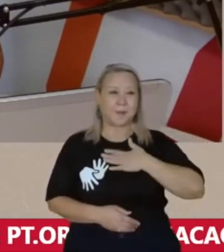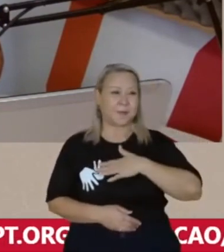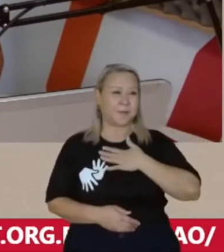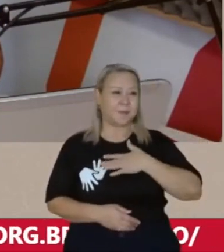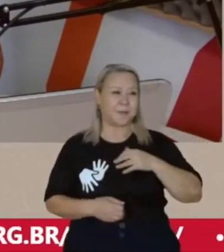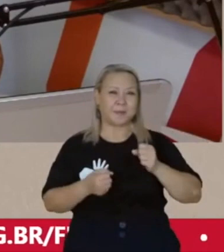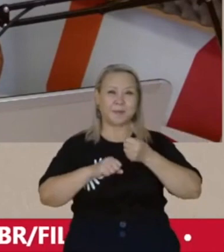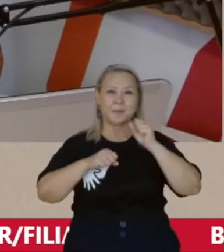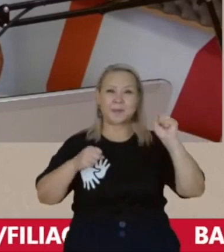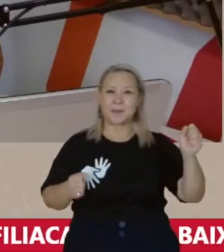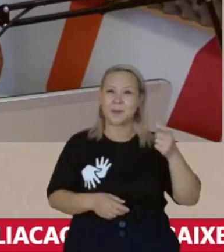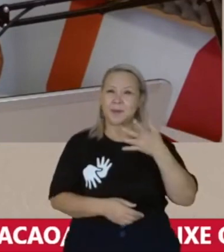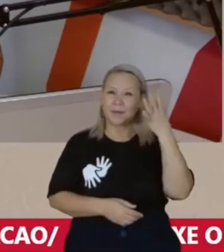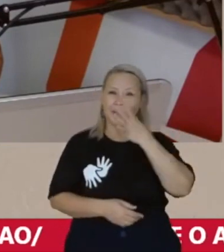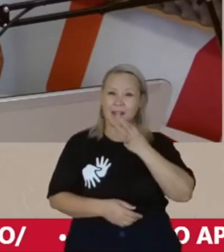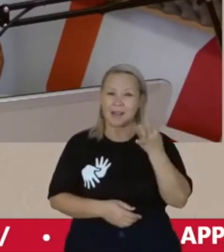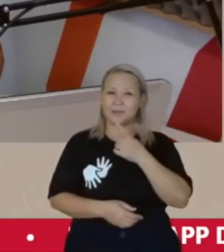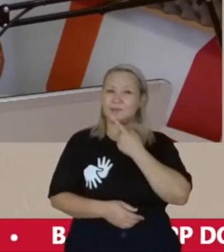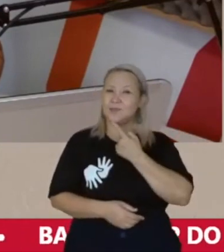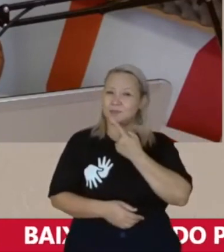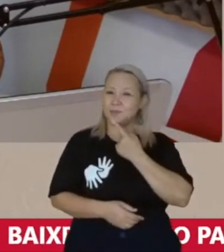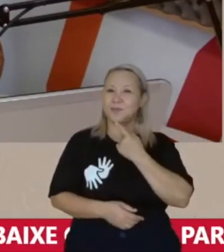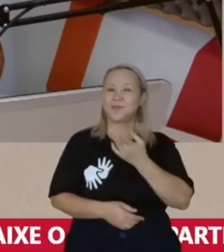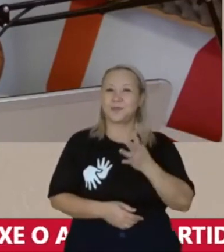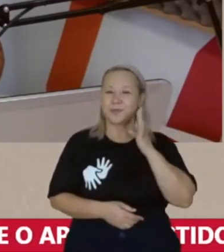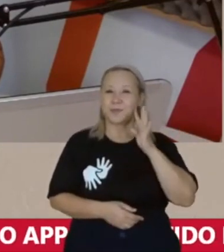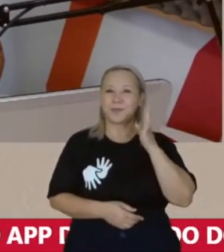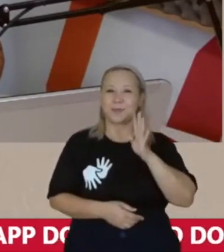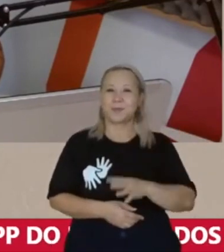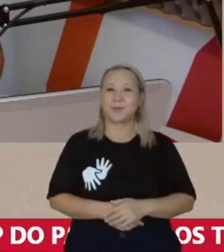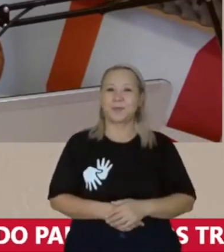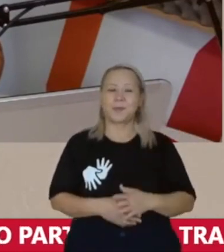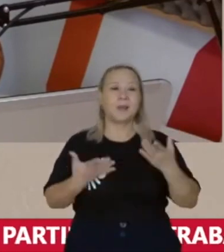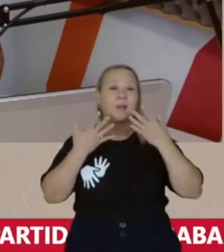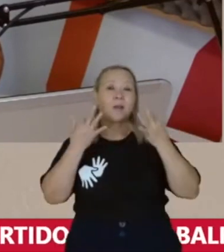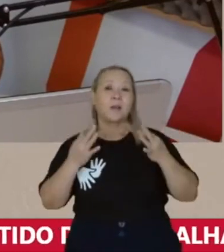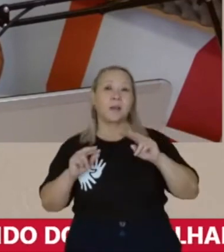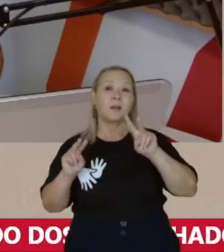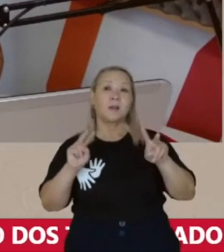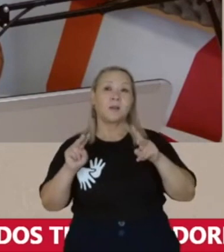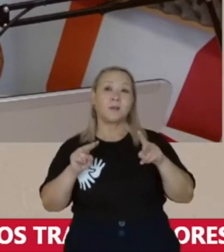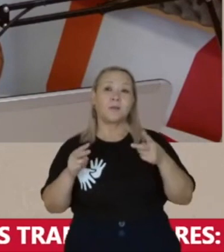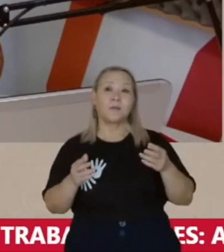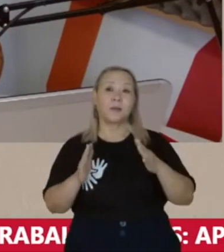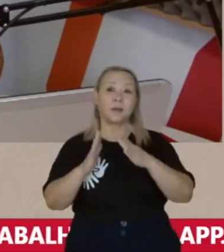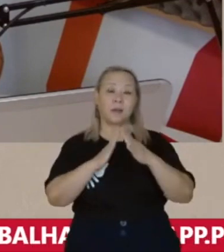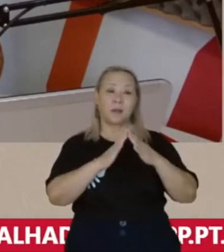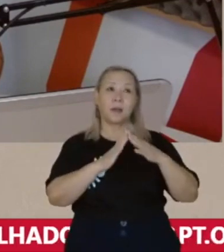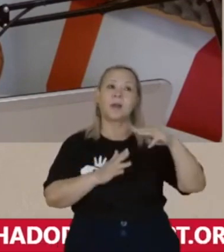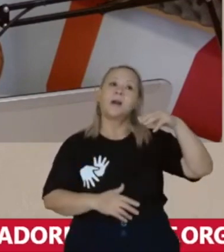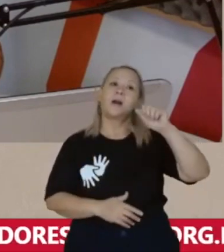Que linda, de vermelho, gente. Tive a felicidade de ouvir o finzinho da conversa da